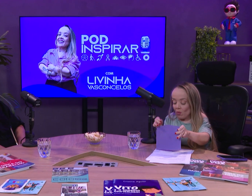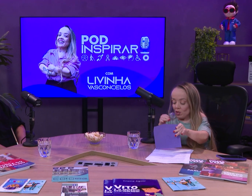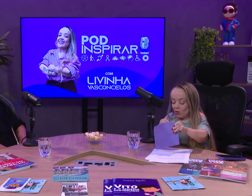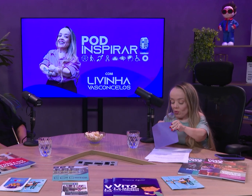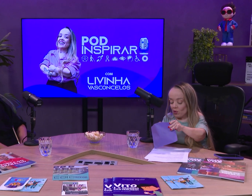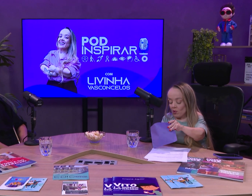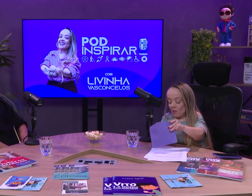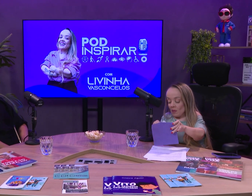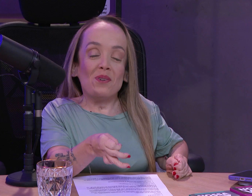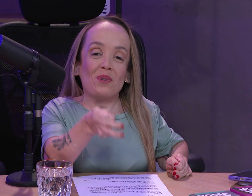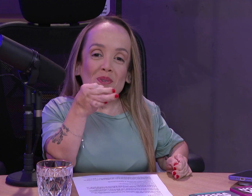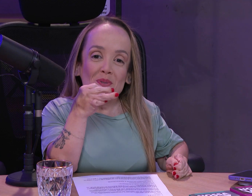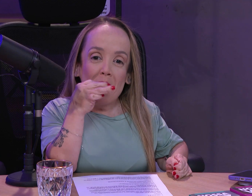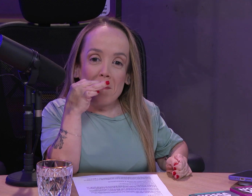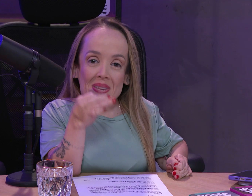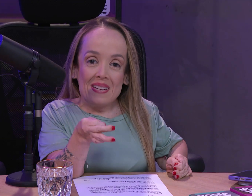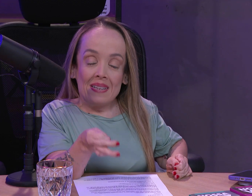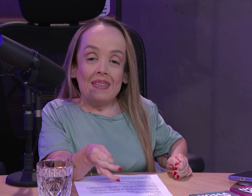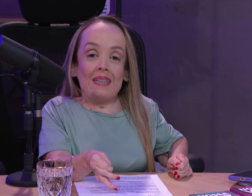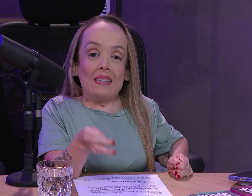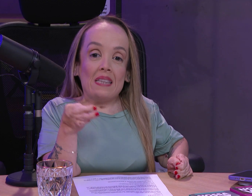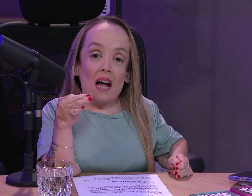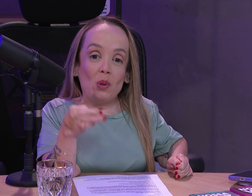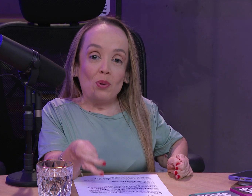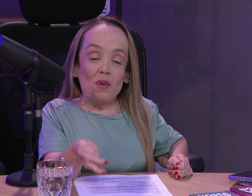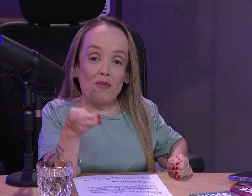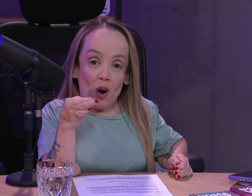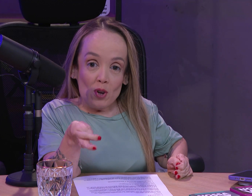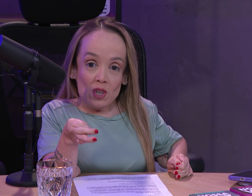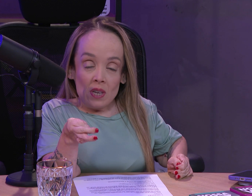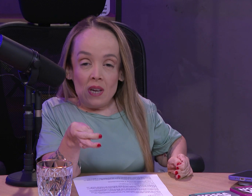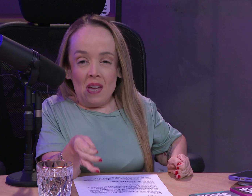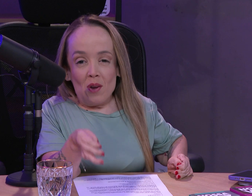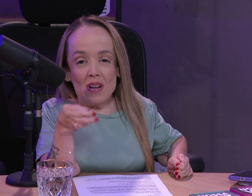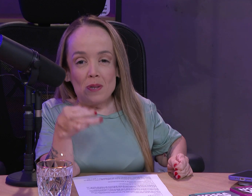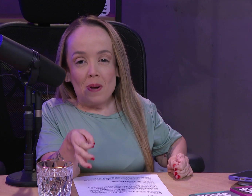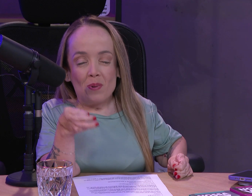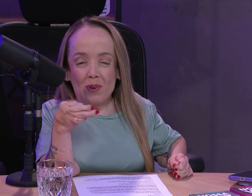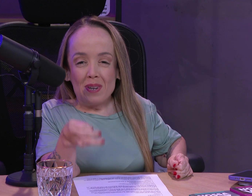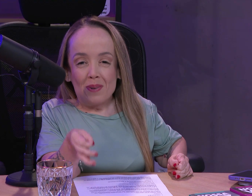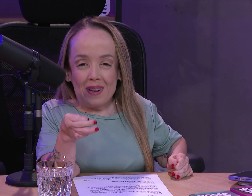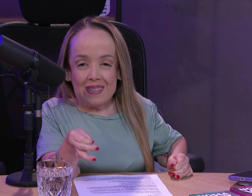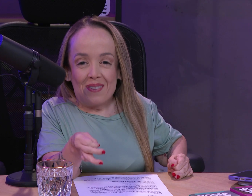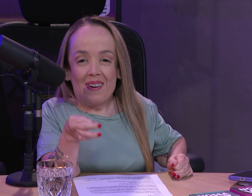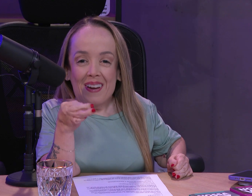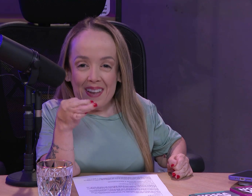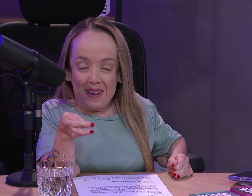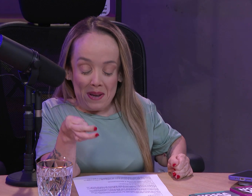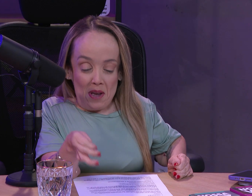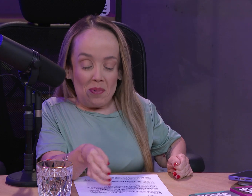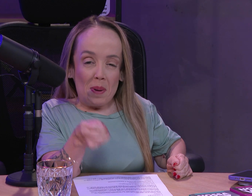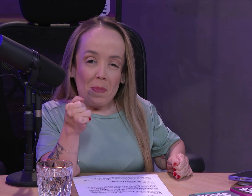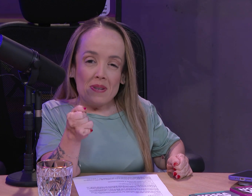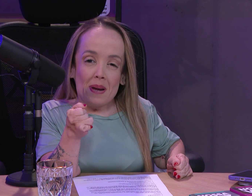um instrumento de mudança. Trouxe uma amiga da luta forte. Eu já disse pra ela, quando eu crescer, eu quero ser igual a